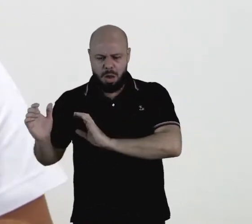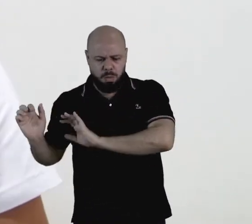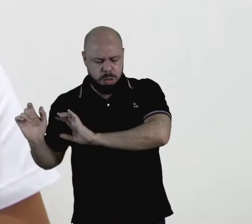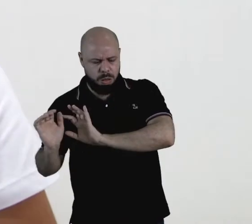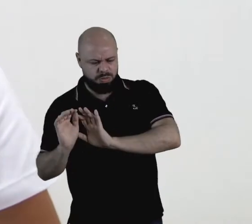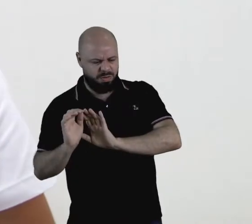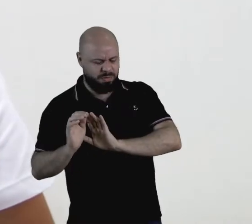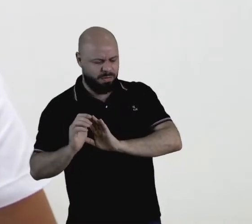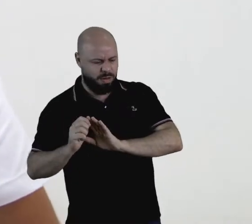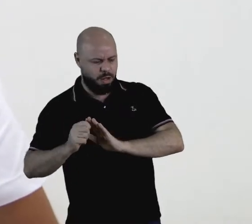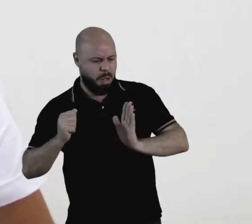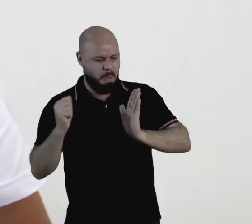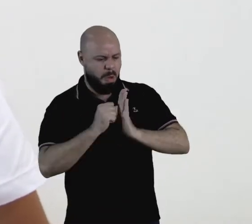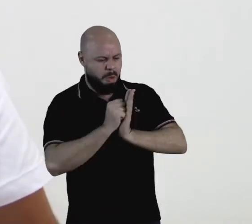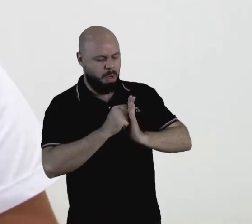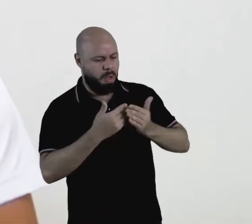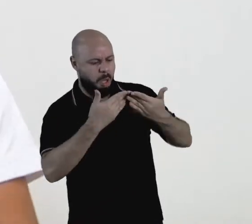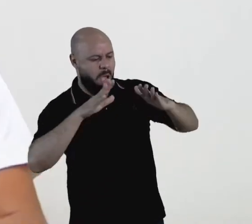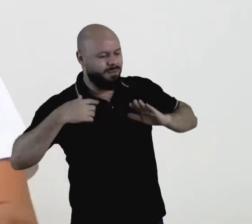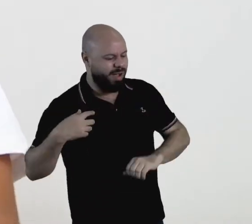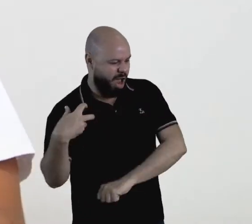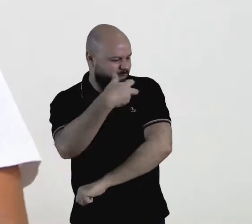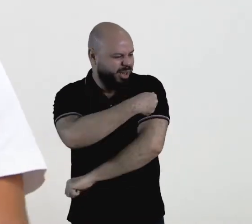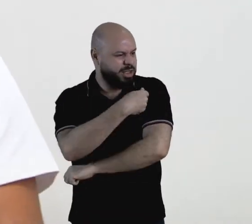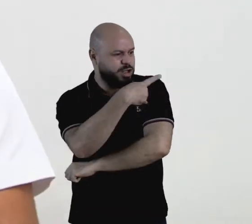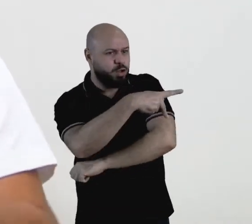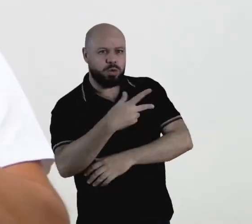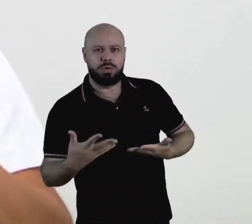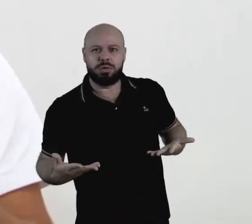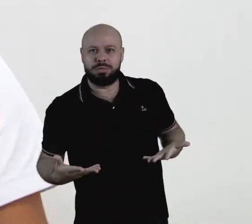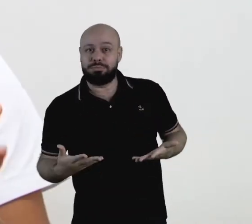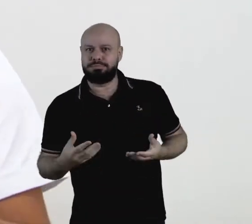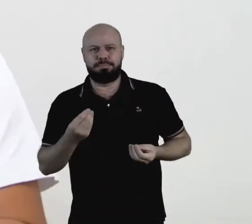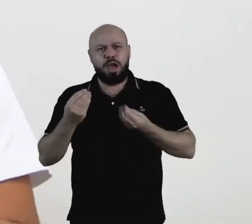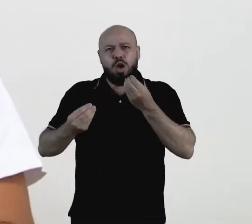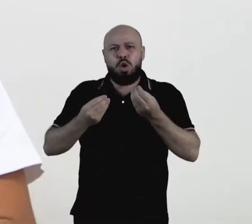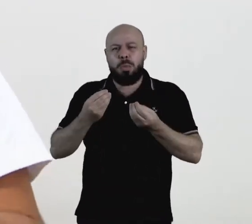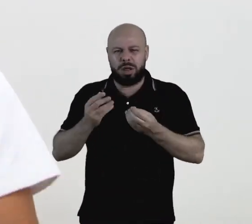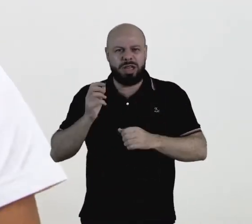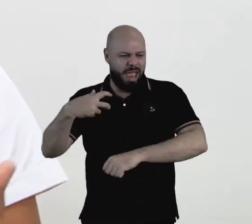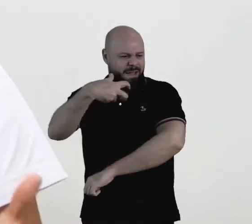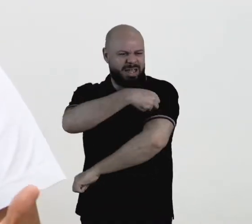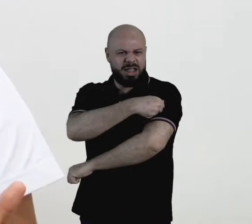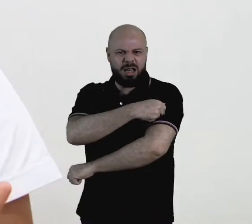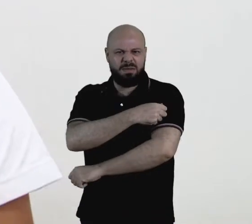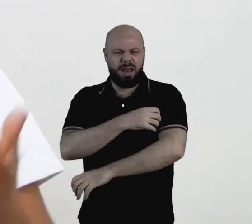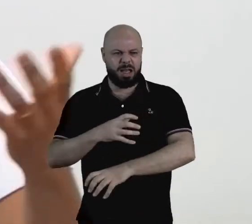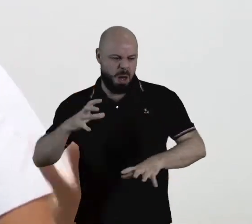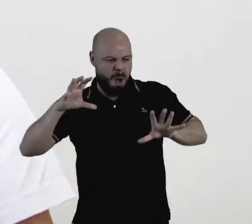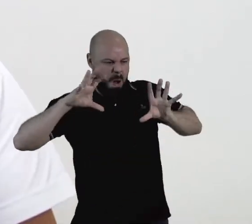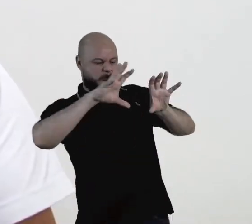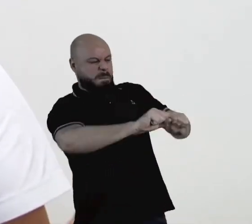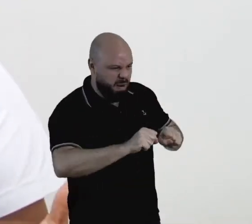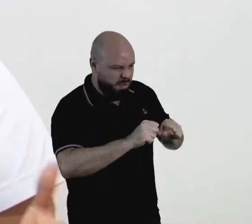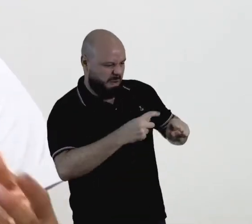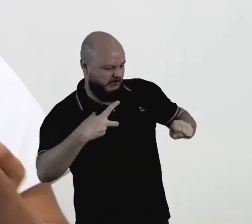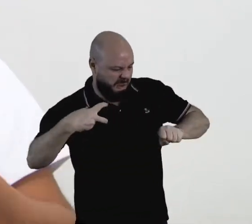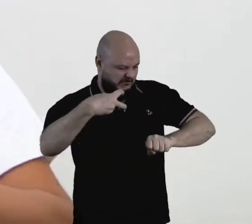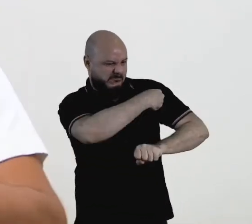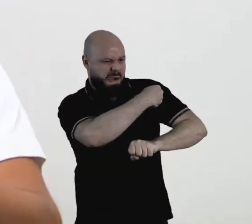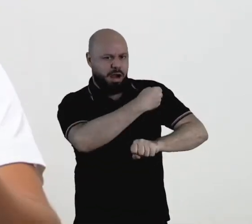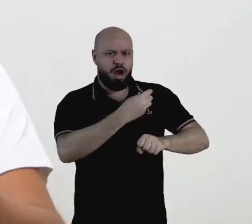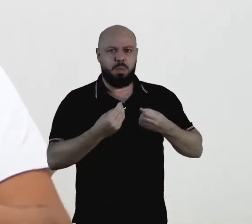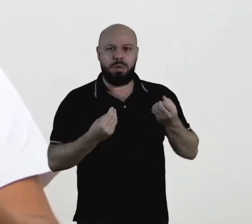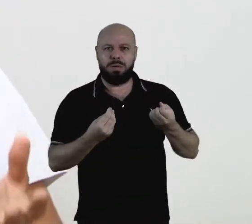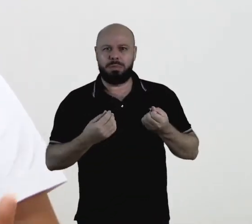realizando um programa de vacinação e depois saíam e mais, usavam a força física para isso, a força militar. Isso